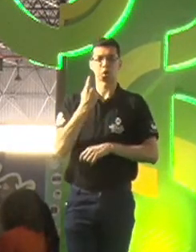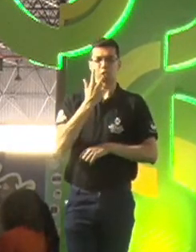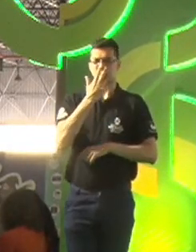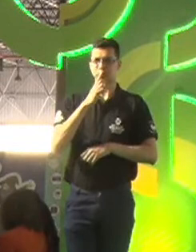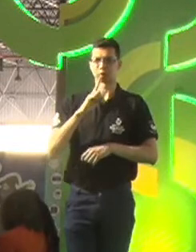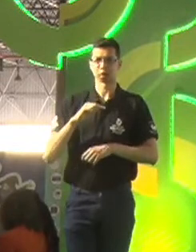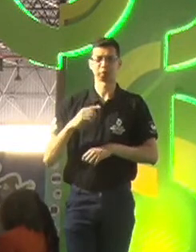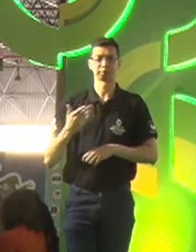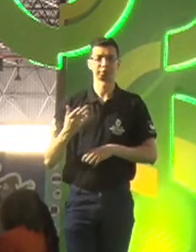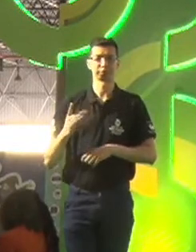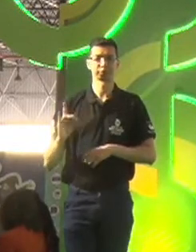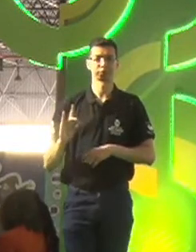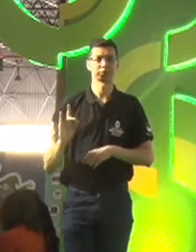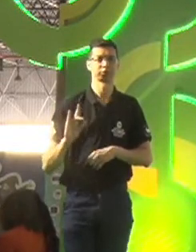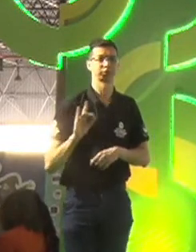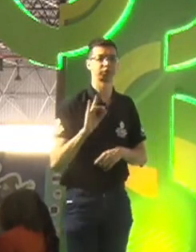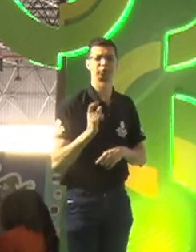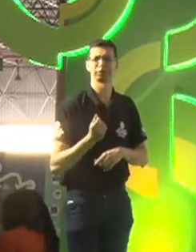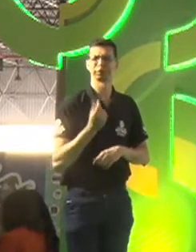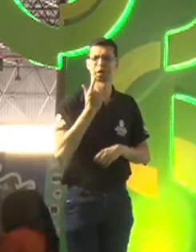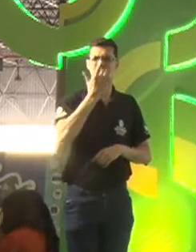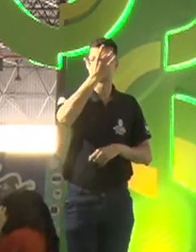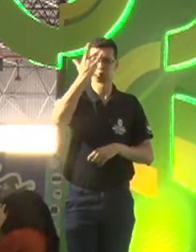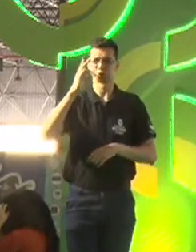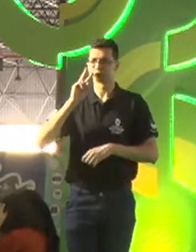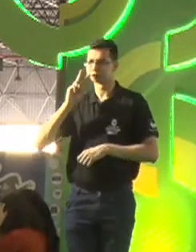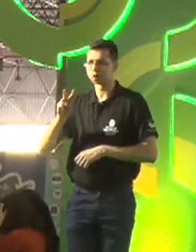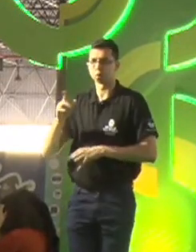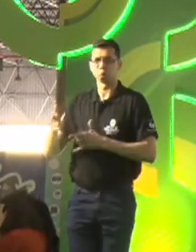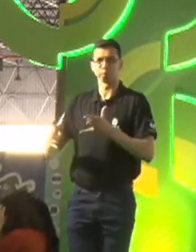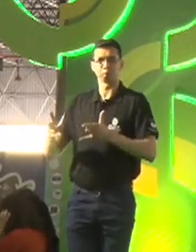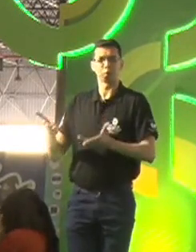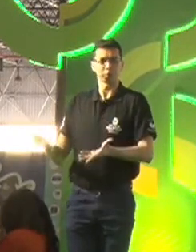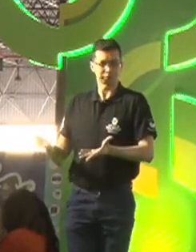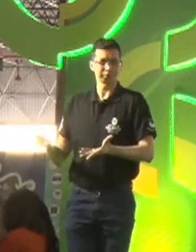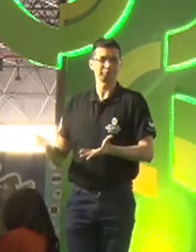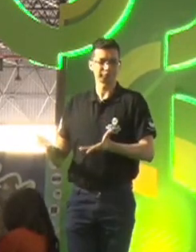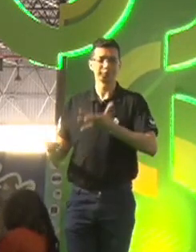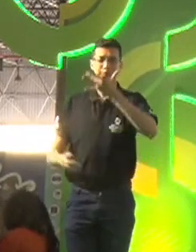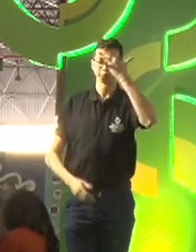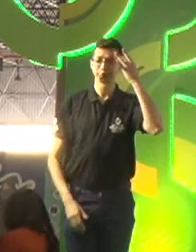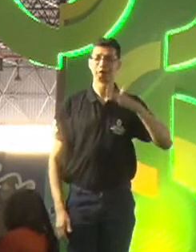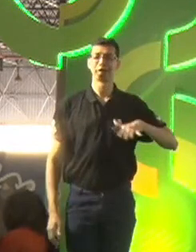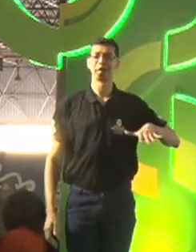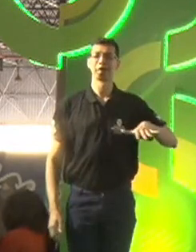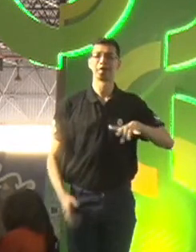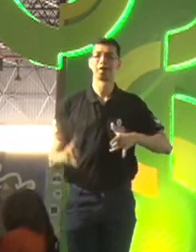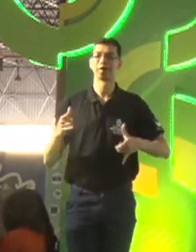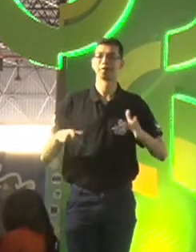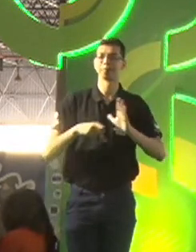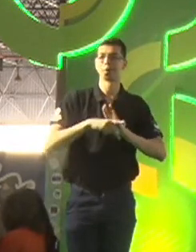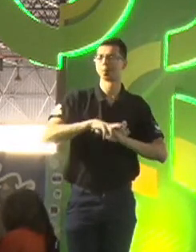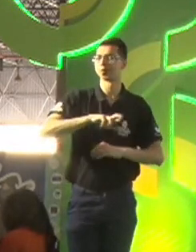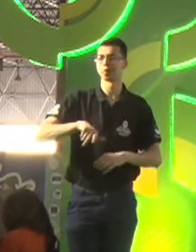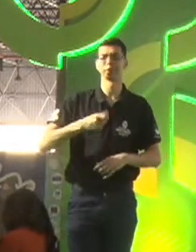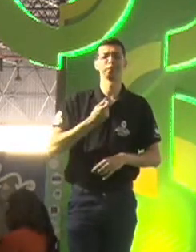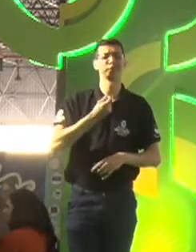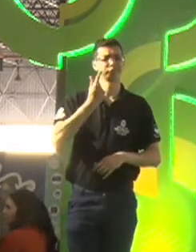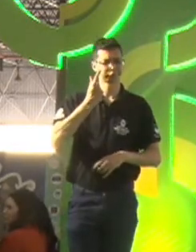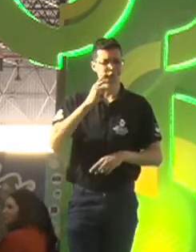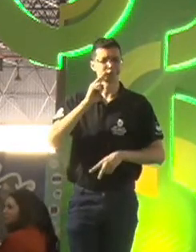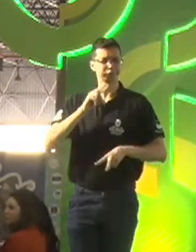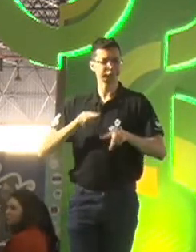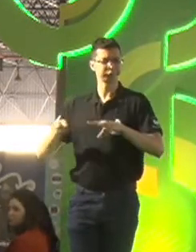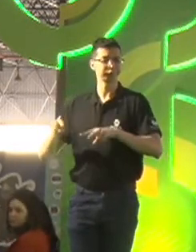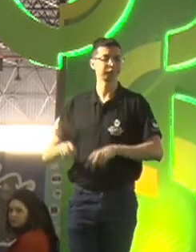andando era essa sensação que as pessoas tinham quando vinha um robô para quem não era da área perfeito então lendo em relação